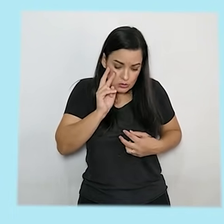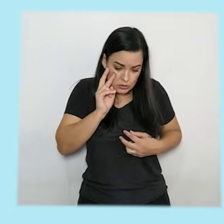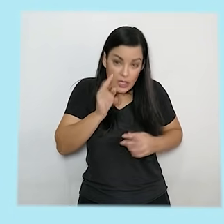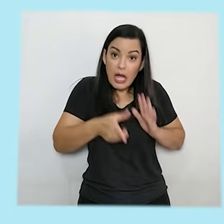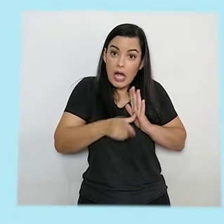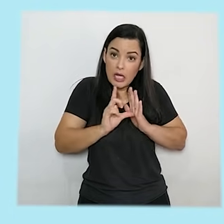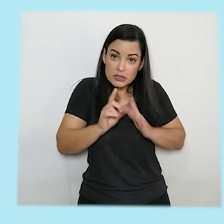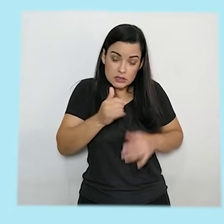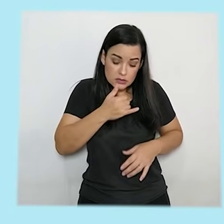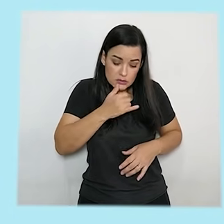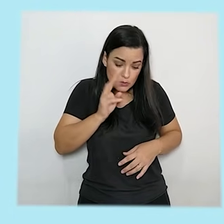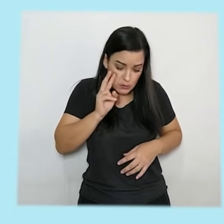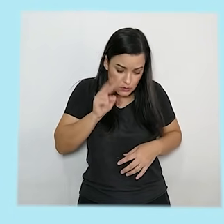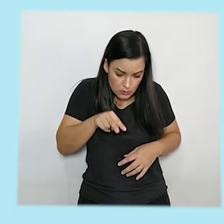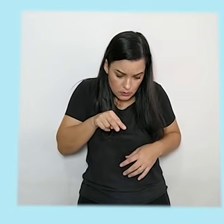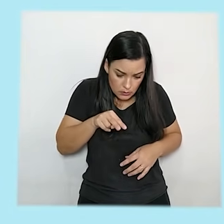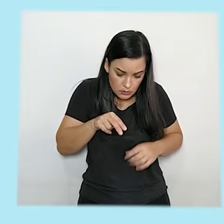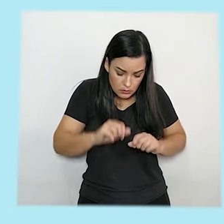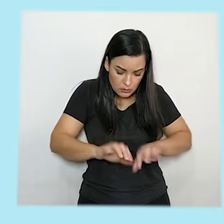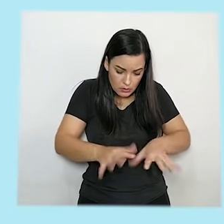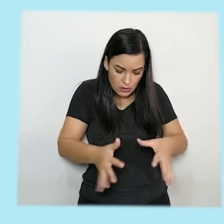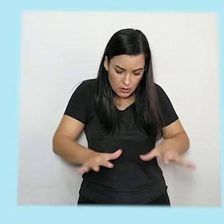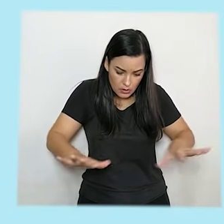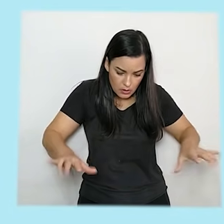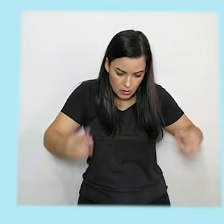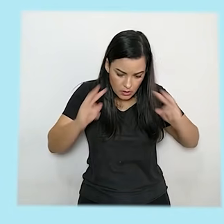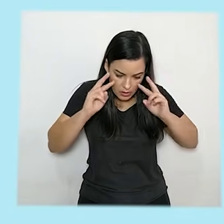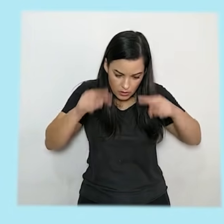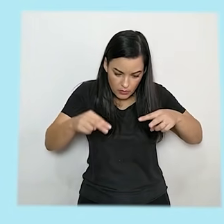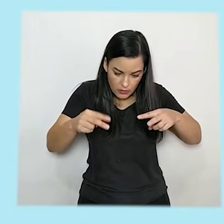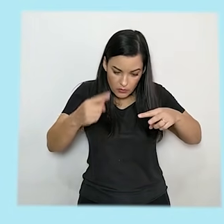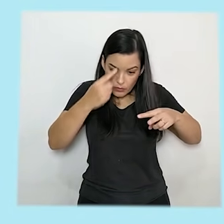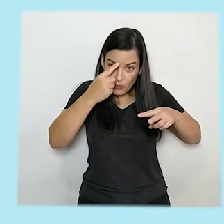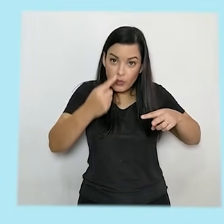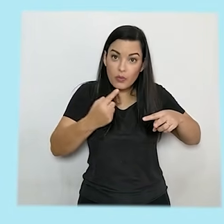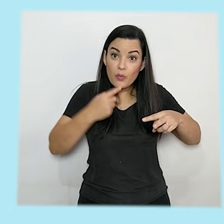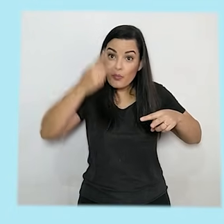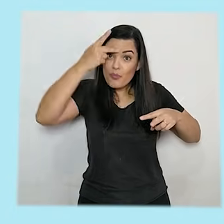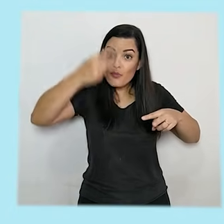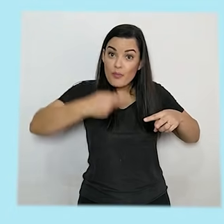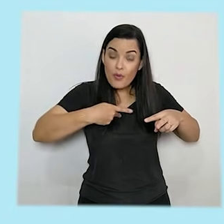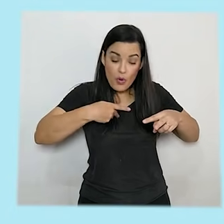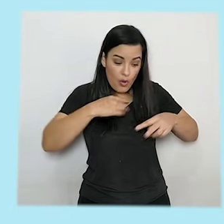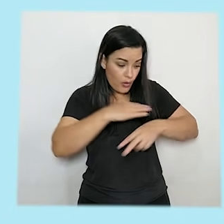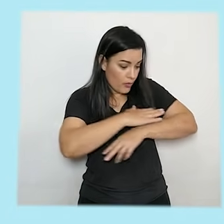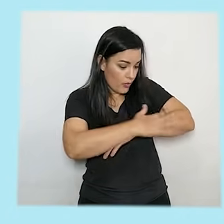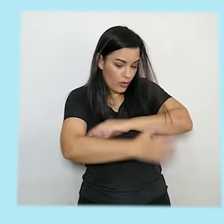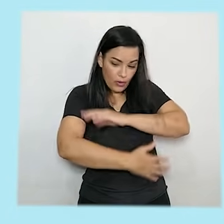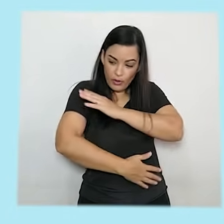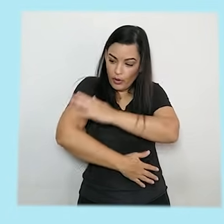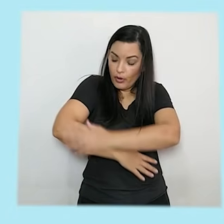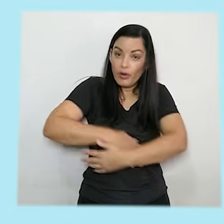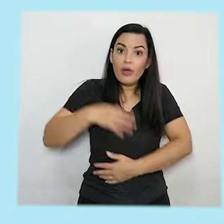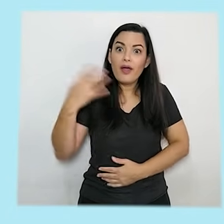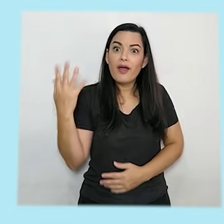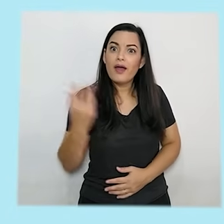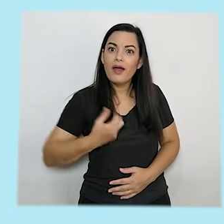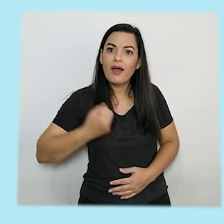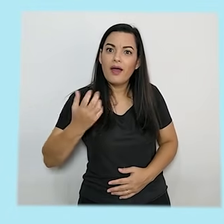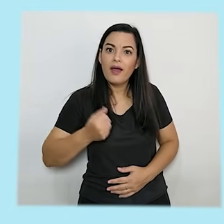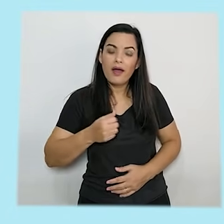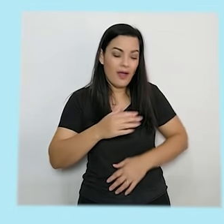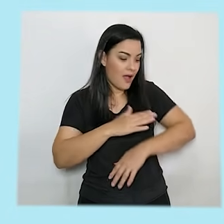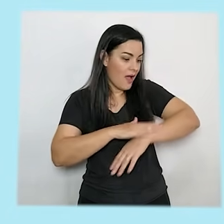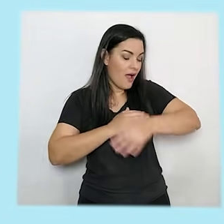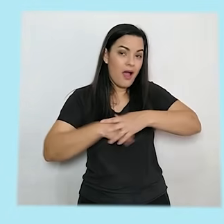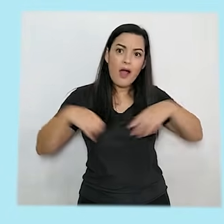criatura desengonçada, cinzenta e sem graça de outrora. Enxergava as penas brancas, as grandes